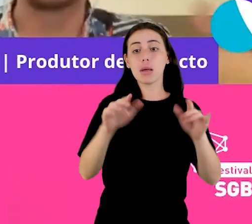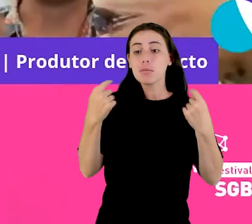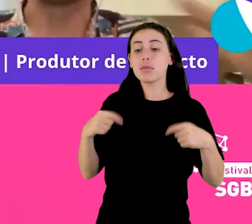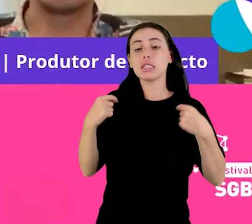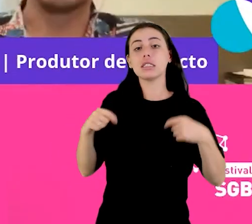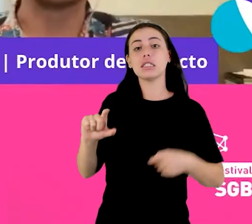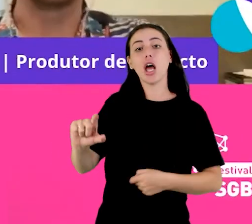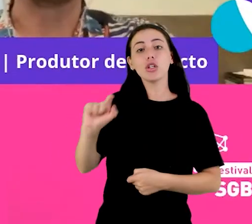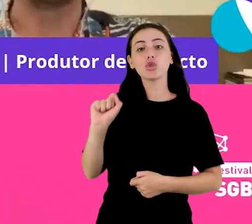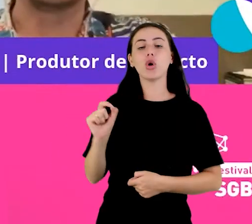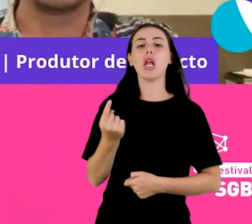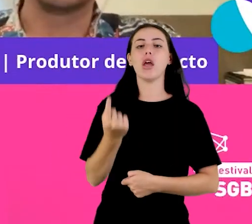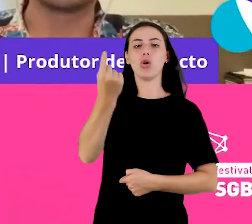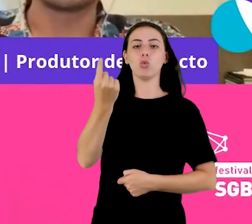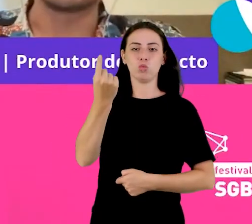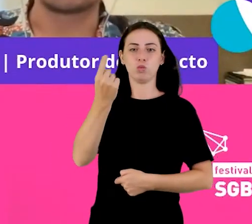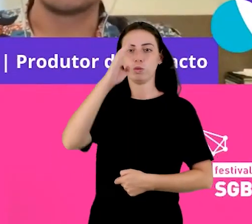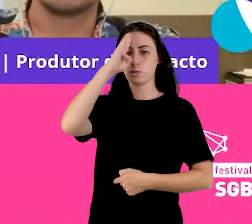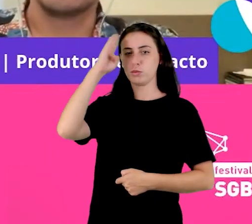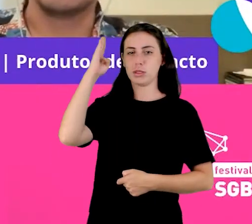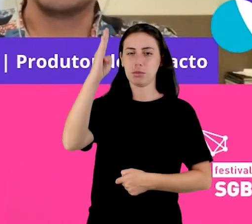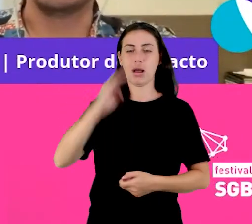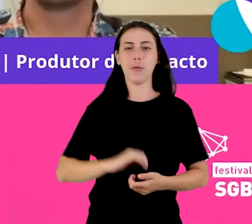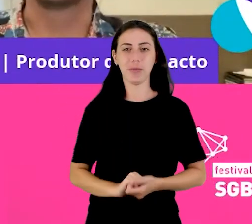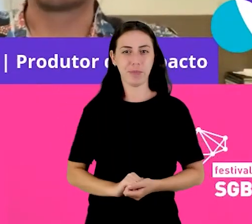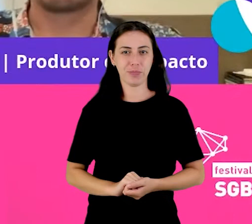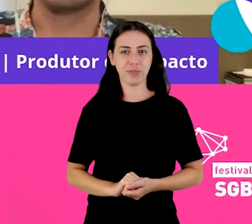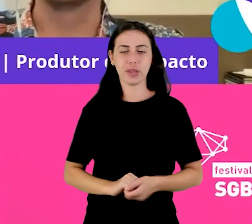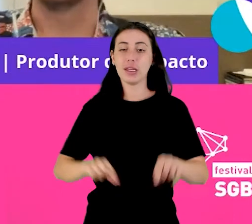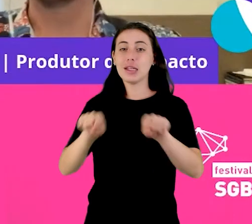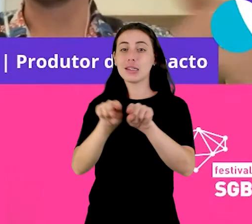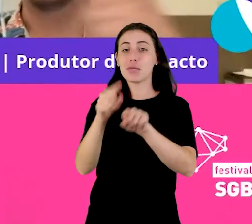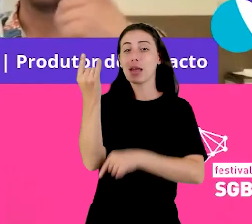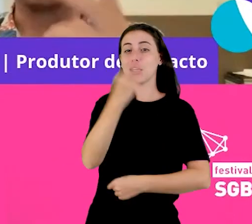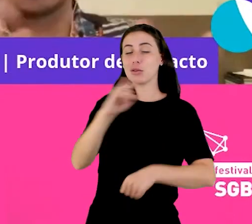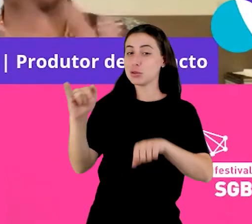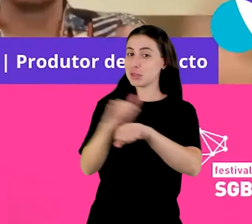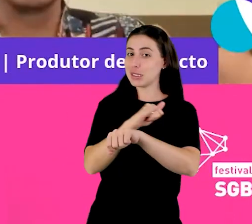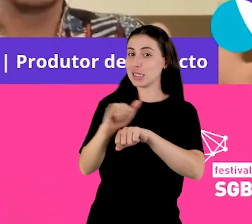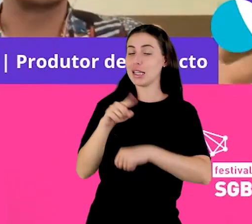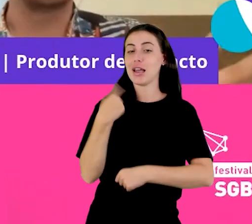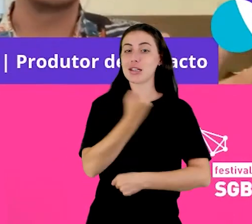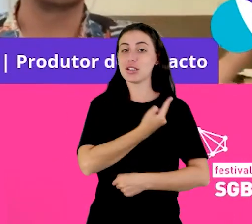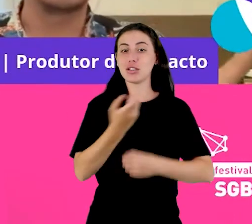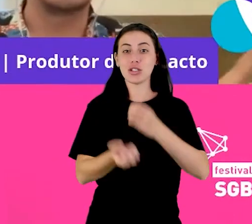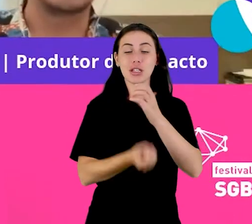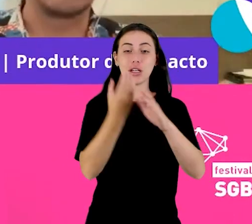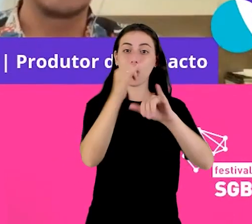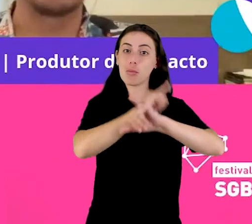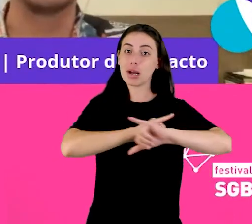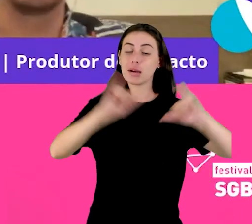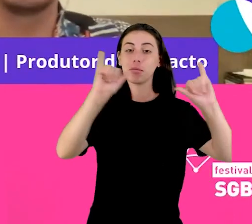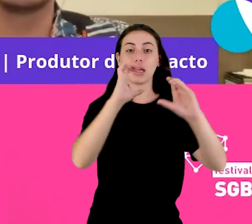outras pessoas, outros movimentos que estão fazendo isso, né? Eu queria Pode falar, fala. Só para terminar, porque a última estratégia nossa era justamente